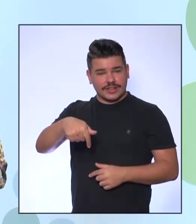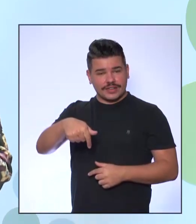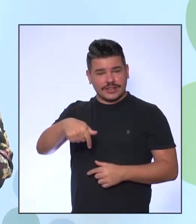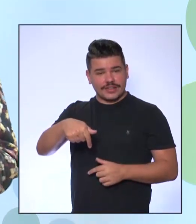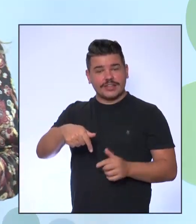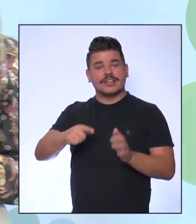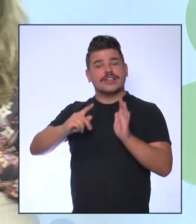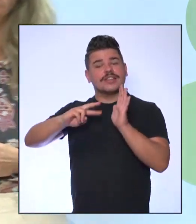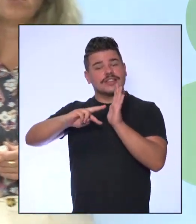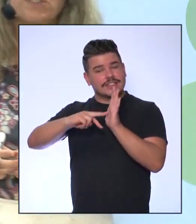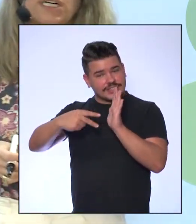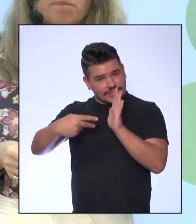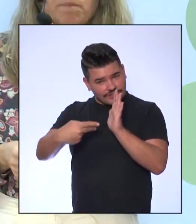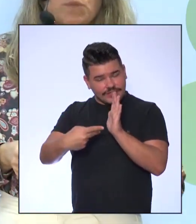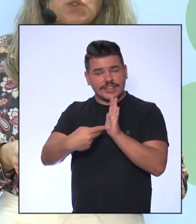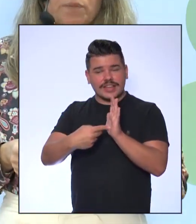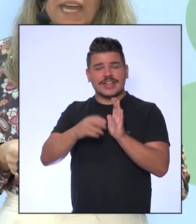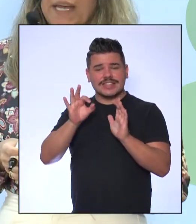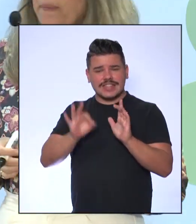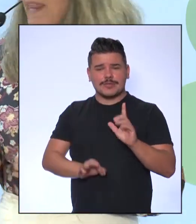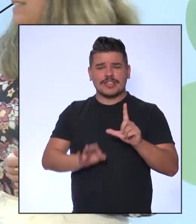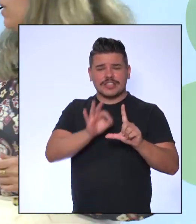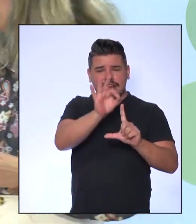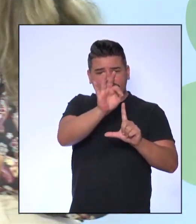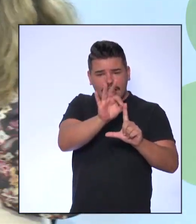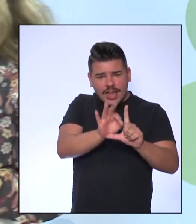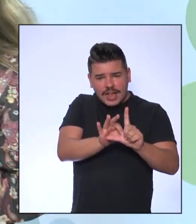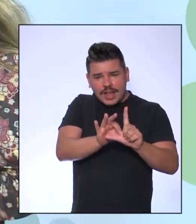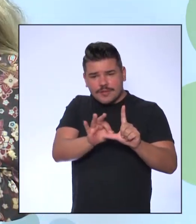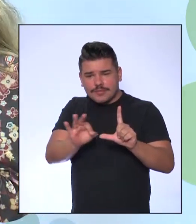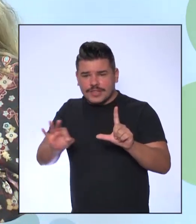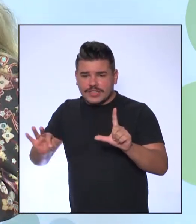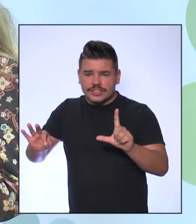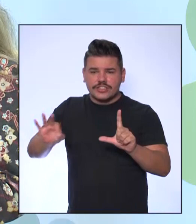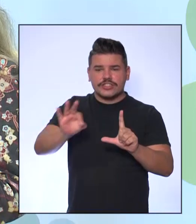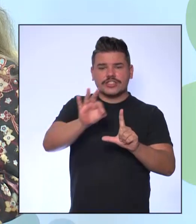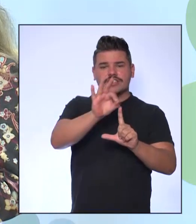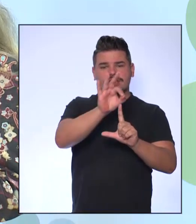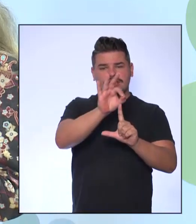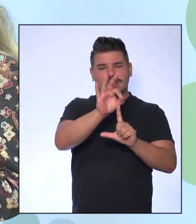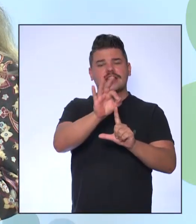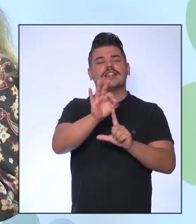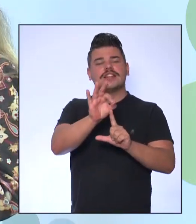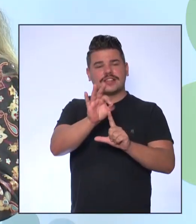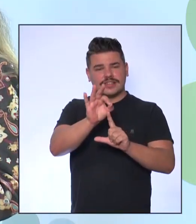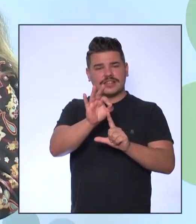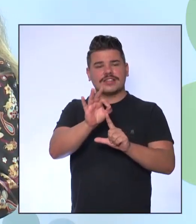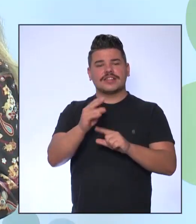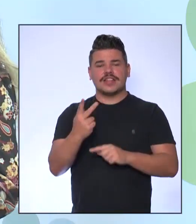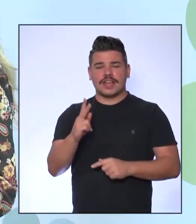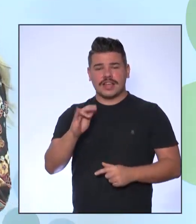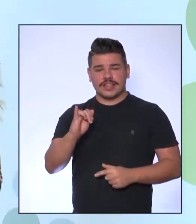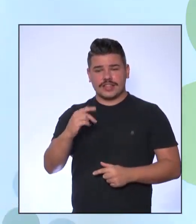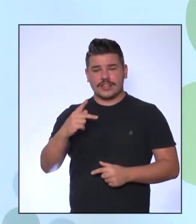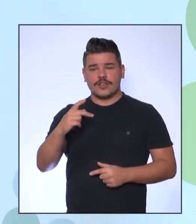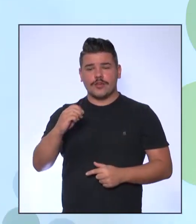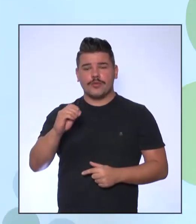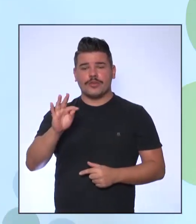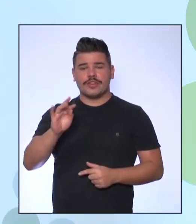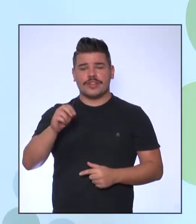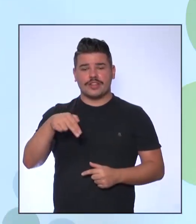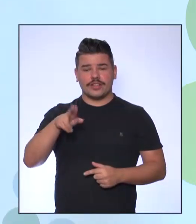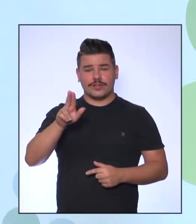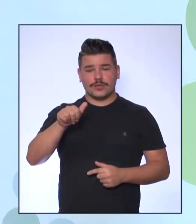da hipotenusa. Tudo bem? Então, eu olhei para o ângulo alfa. Quem é o cateto oposto ao ângulo